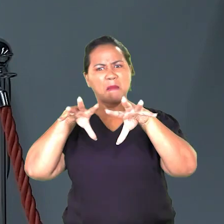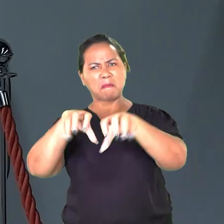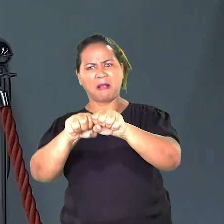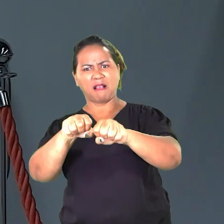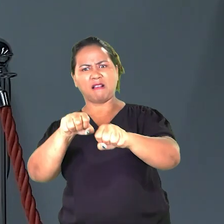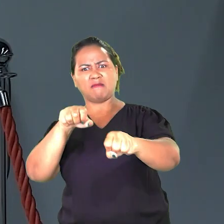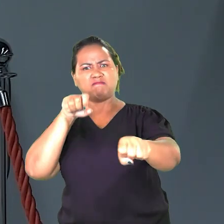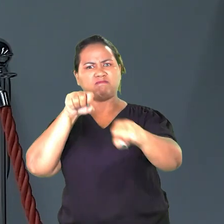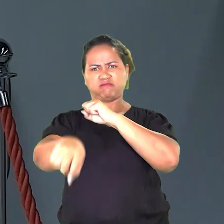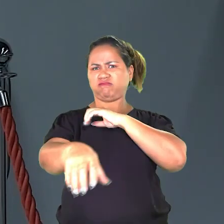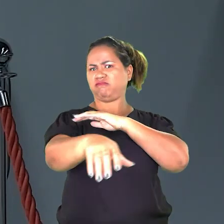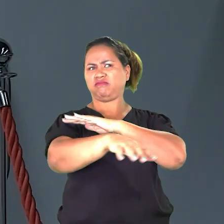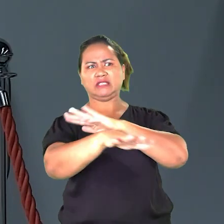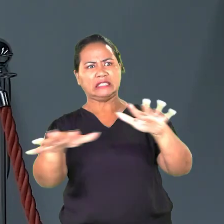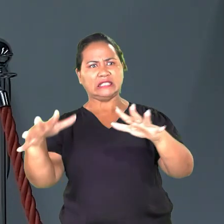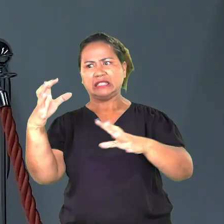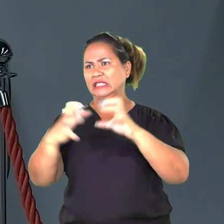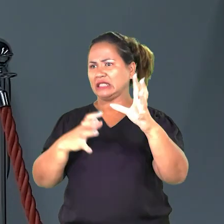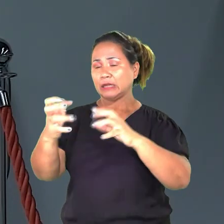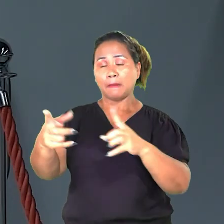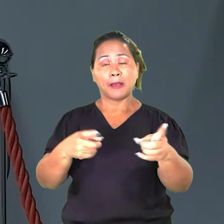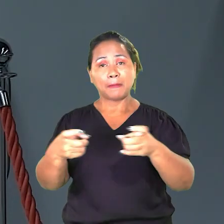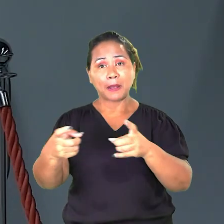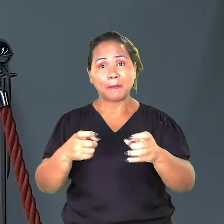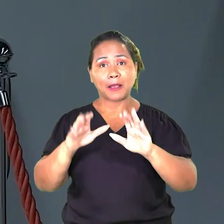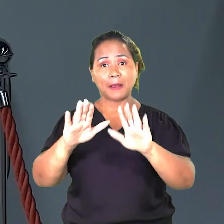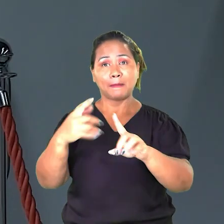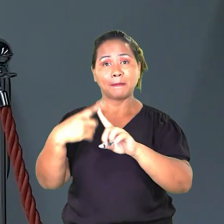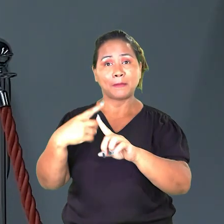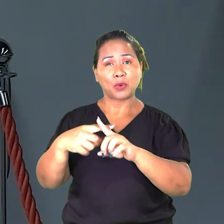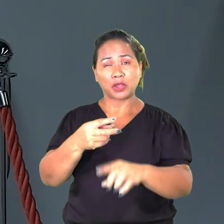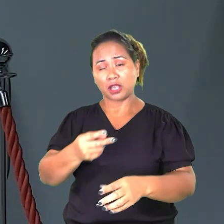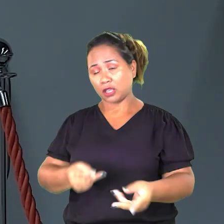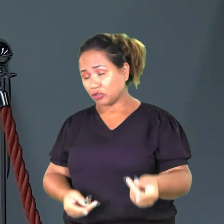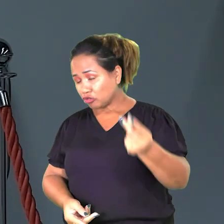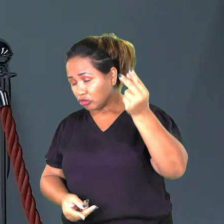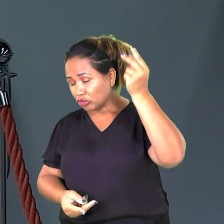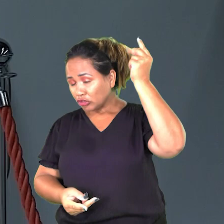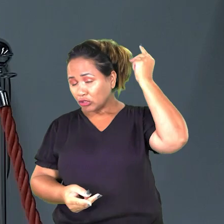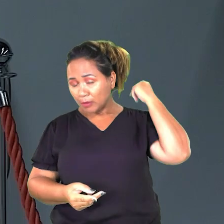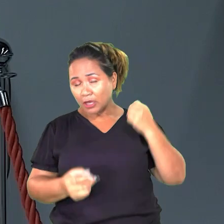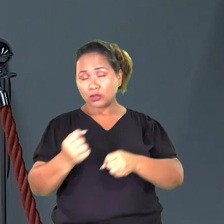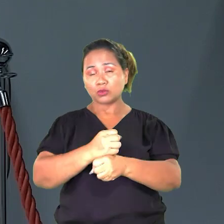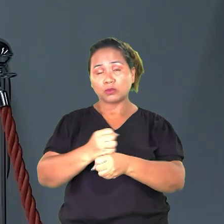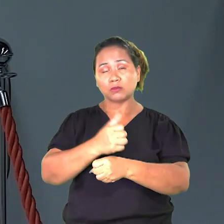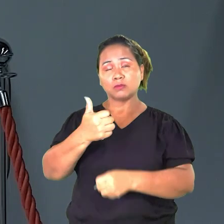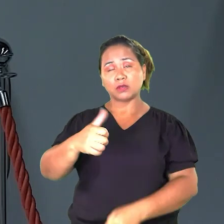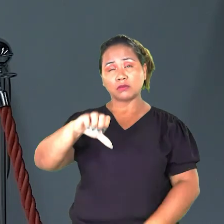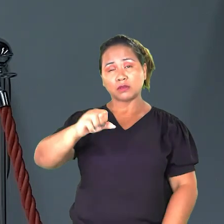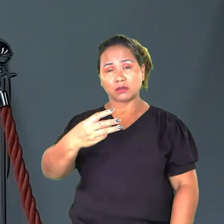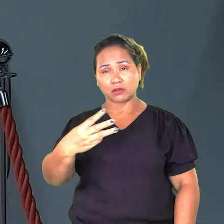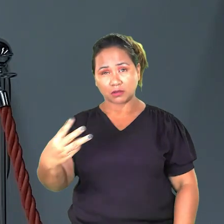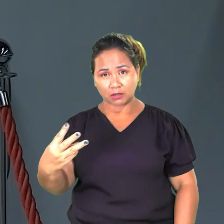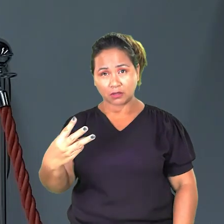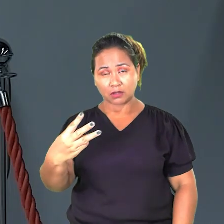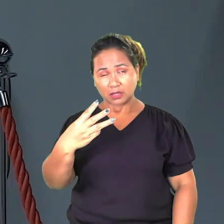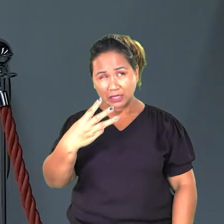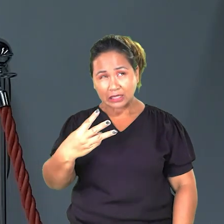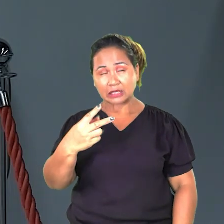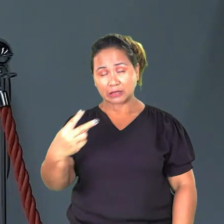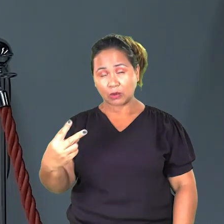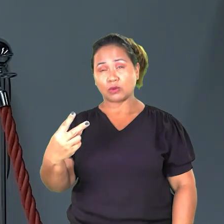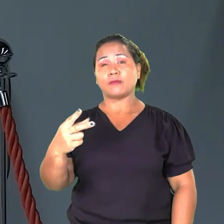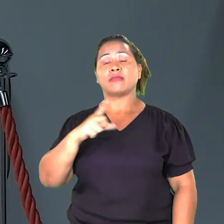Francisco para invadir o prédio histórico da faculdade, instituição que havia sido aguerrida adversária do